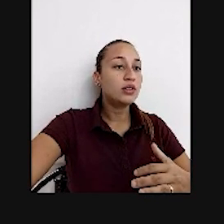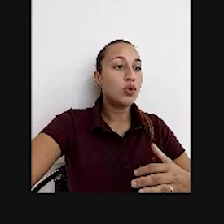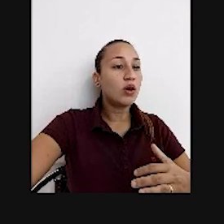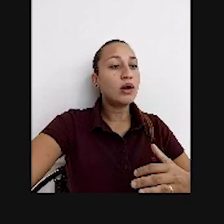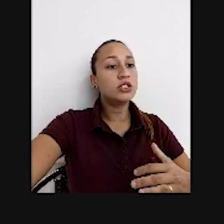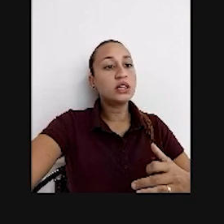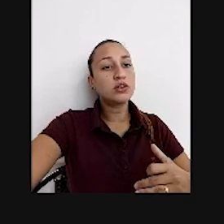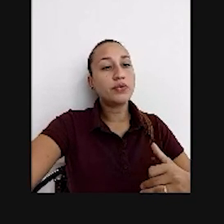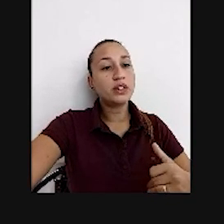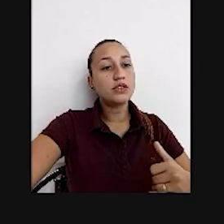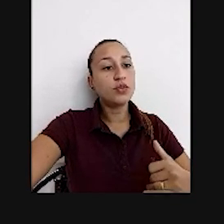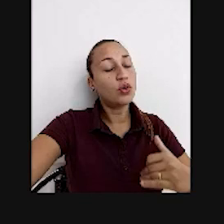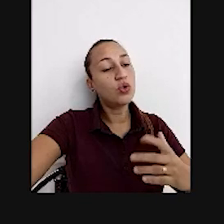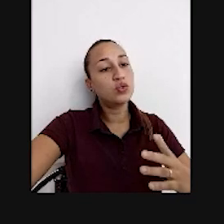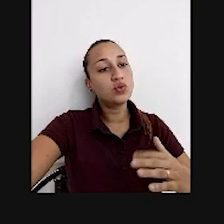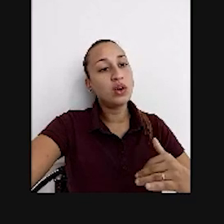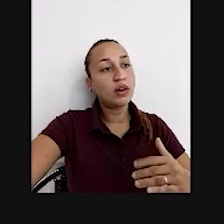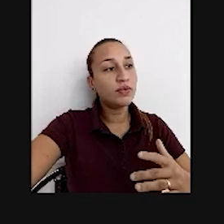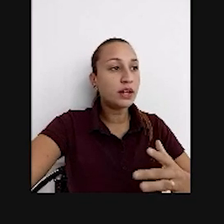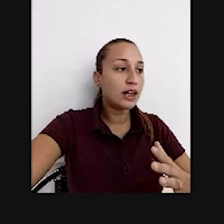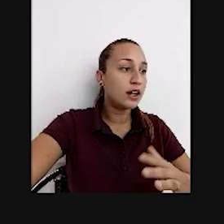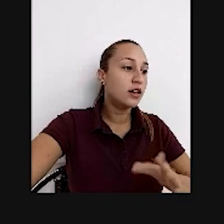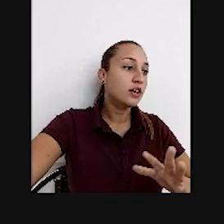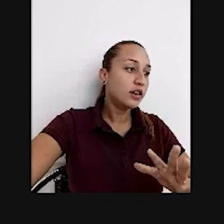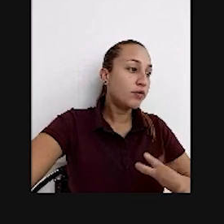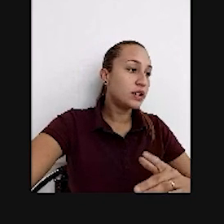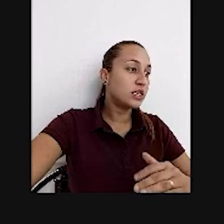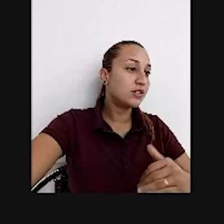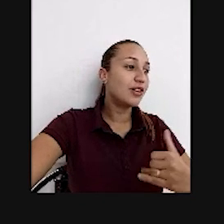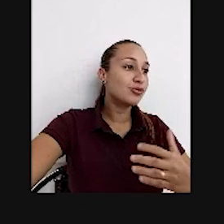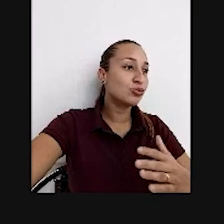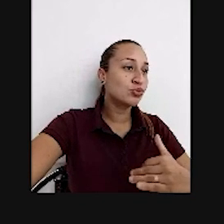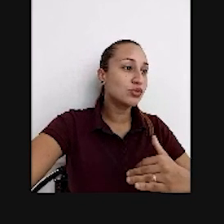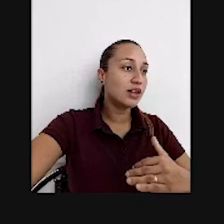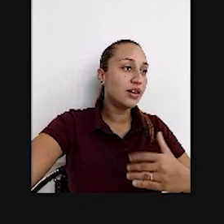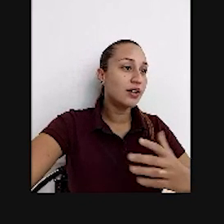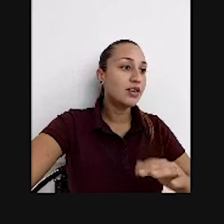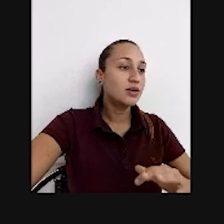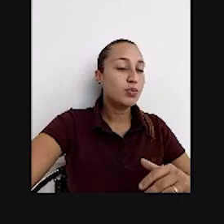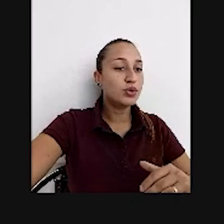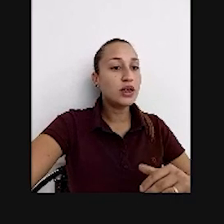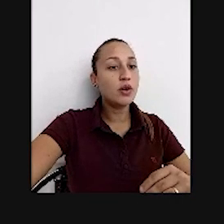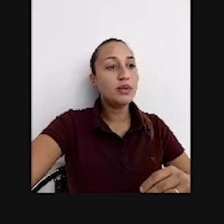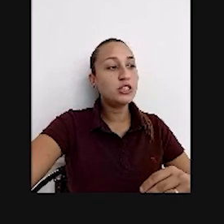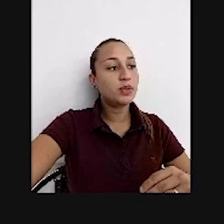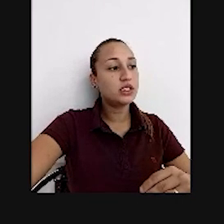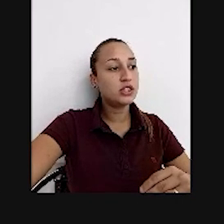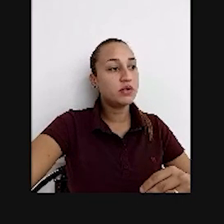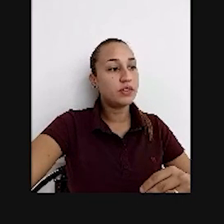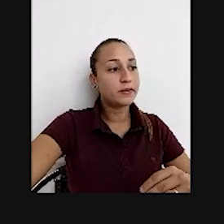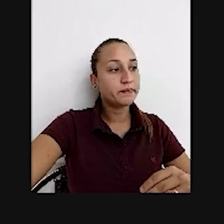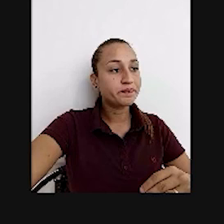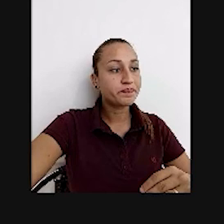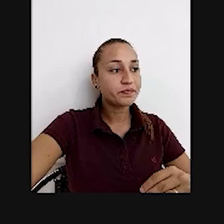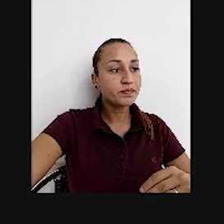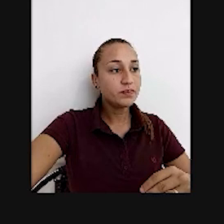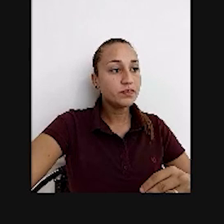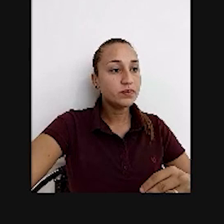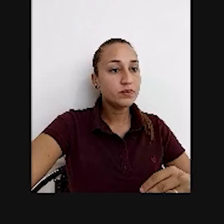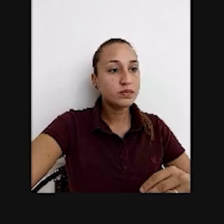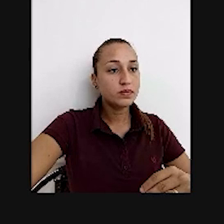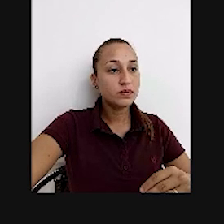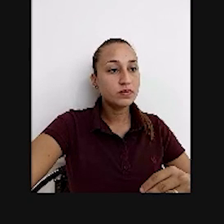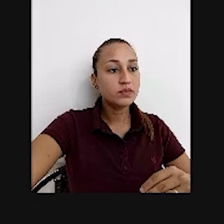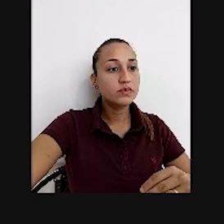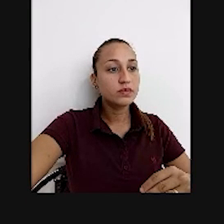refinar no local onde está sofrendo esforço, não refinar, enfim, que são assuntos, né, posteriormente. A gente vai